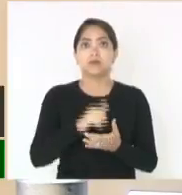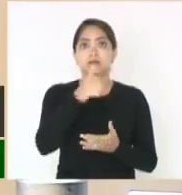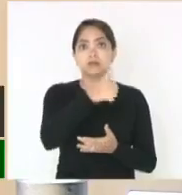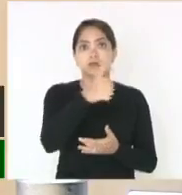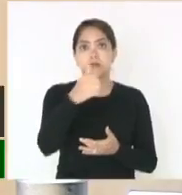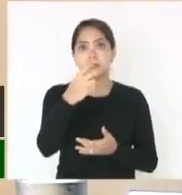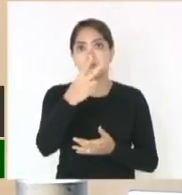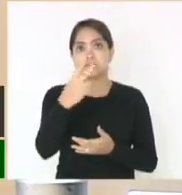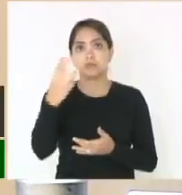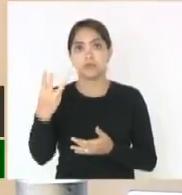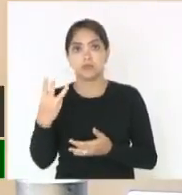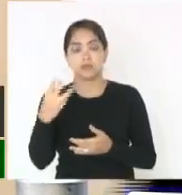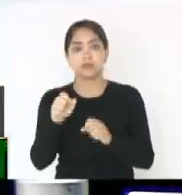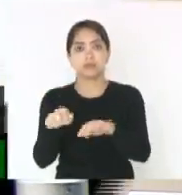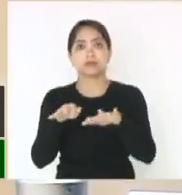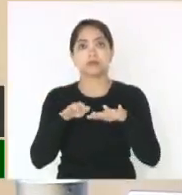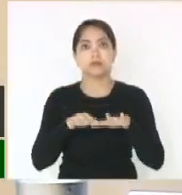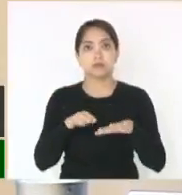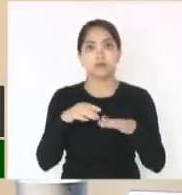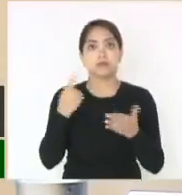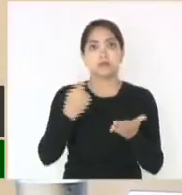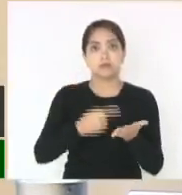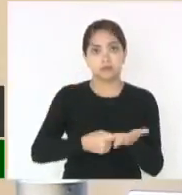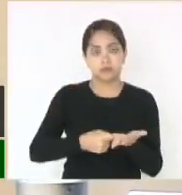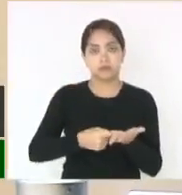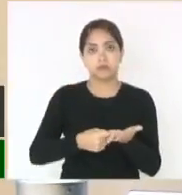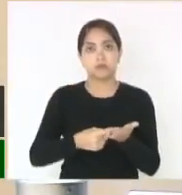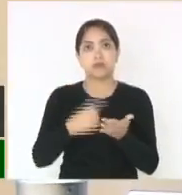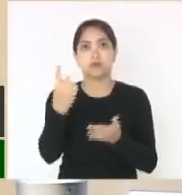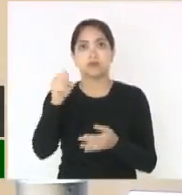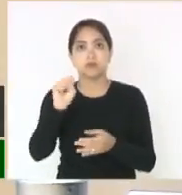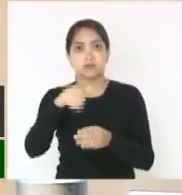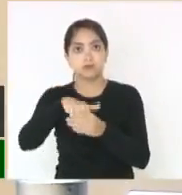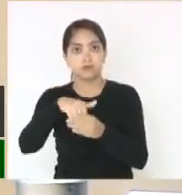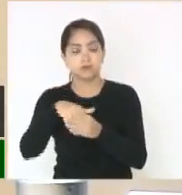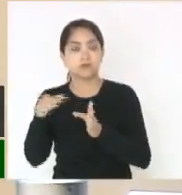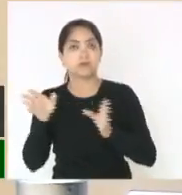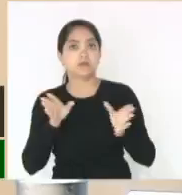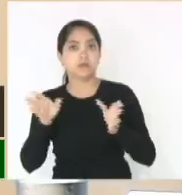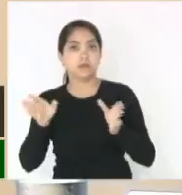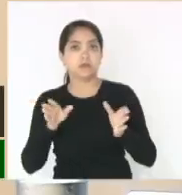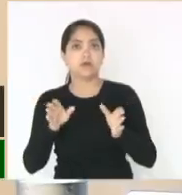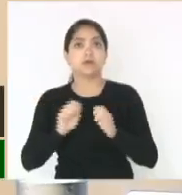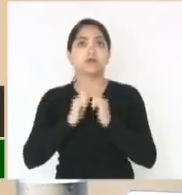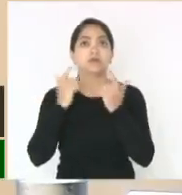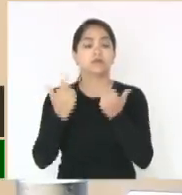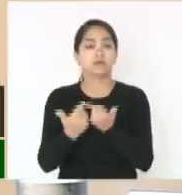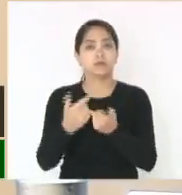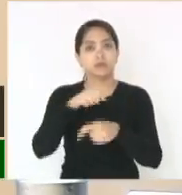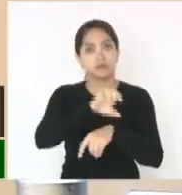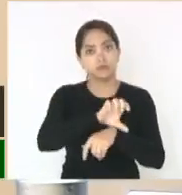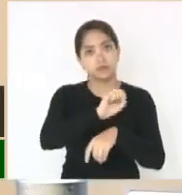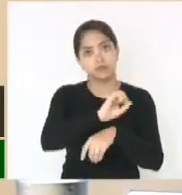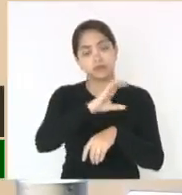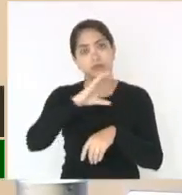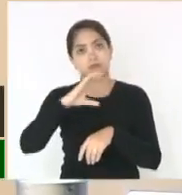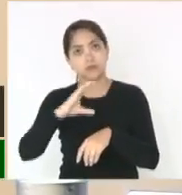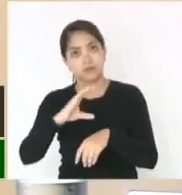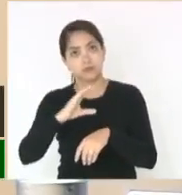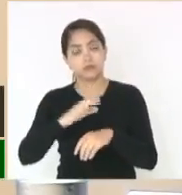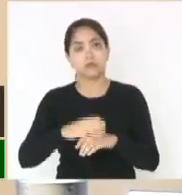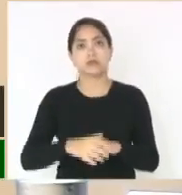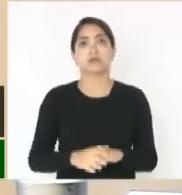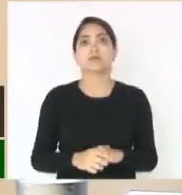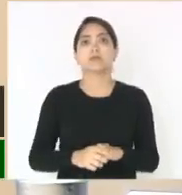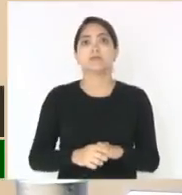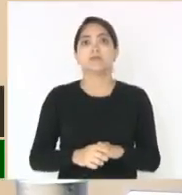13ª sessão ordinária da 4ª sessão legislativa da 18ª legislatura da Assembleia Legislativa do Estado de Santa